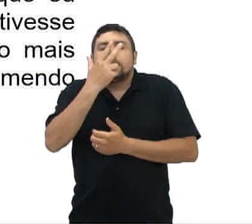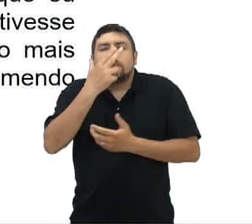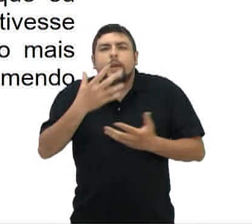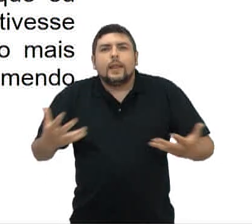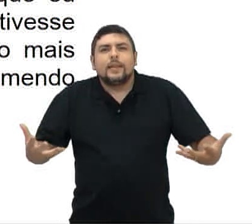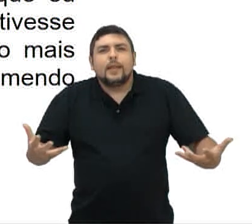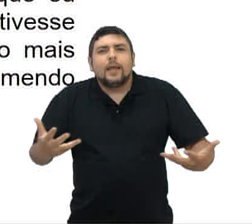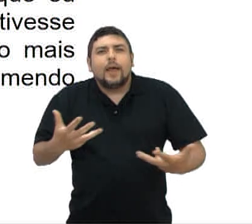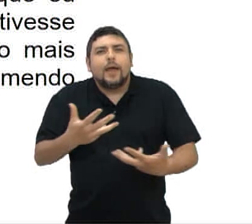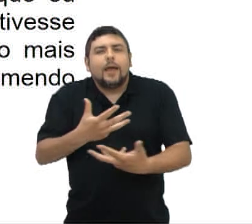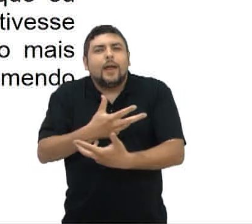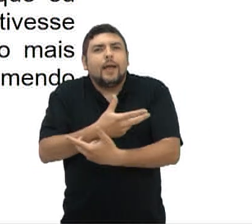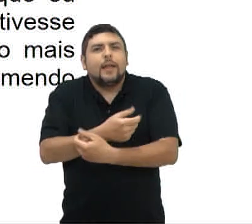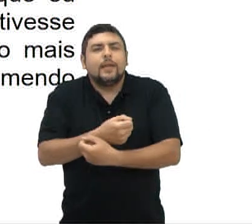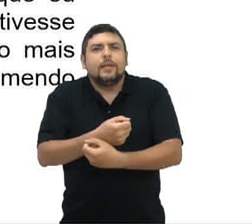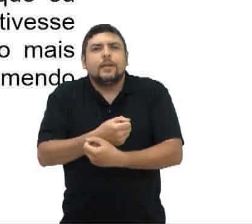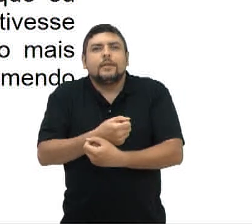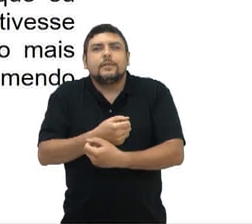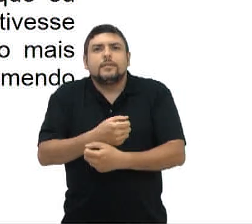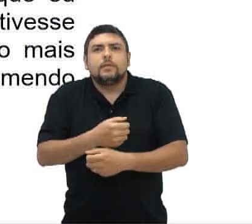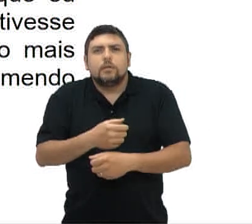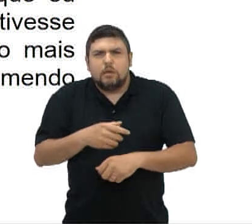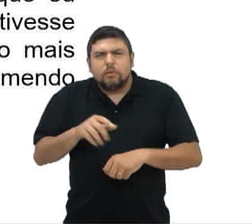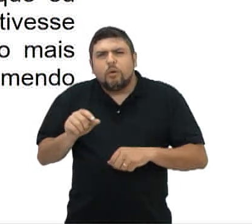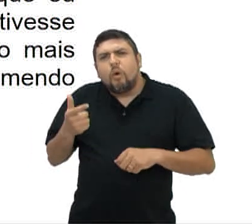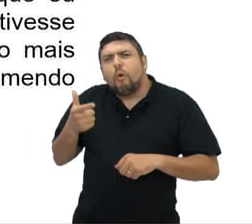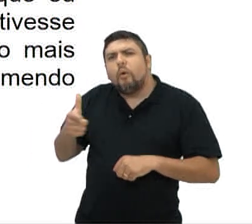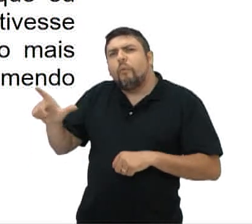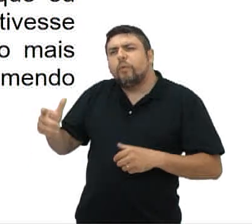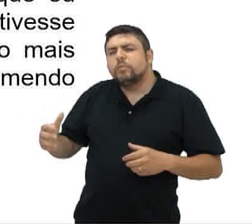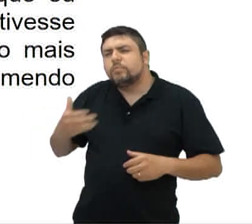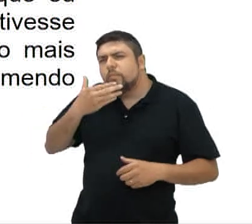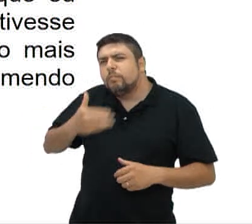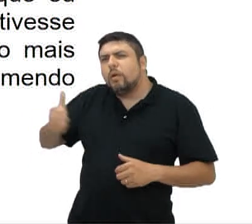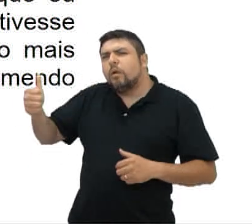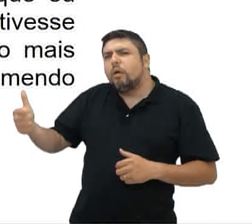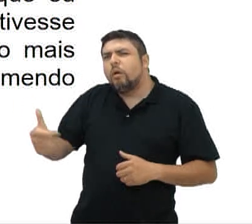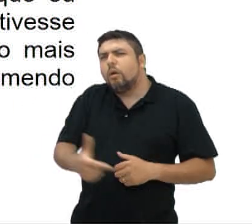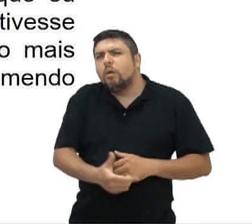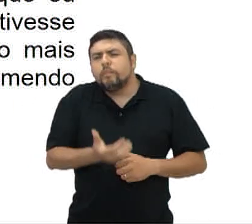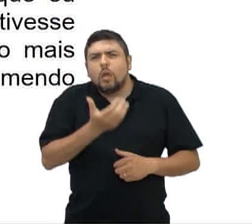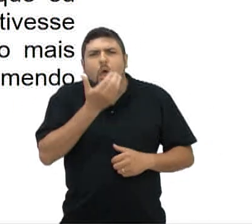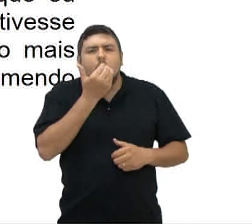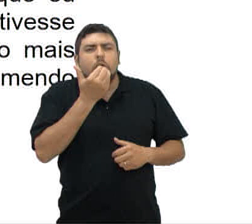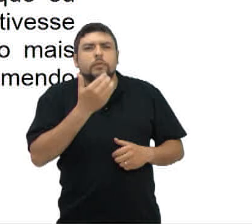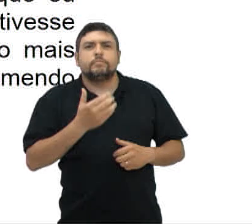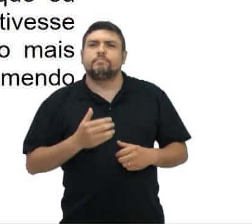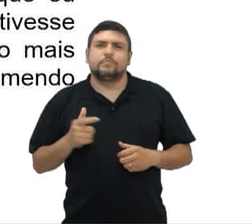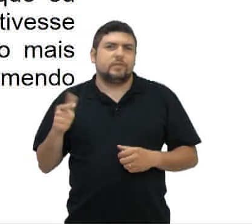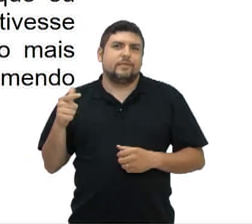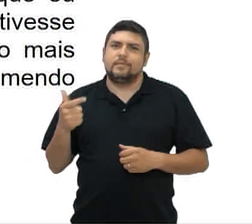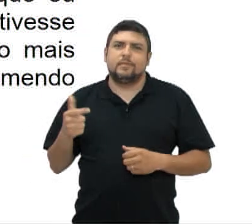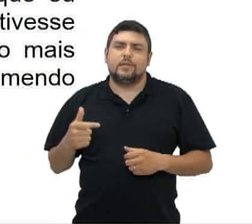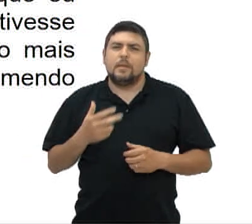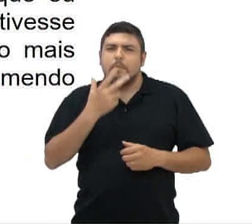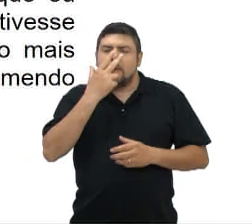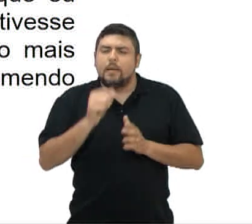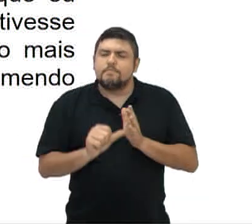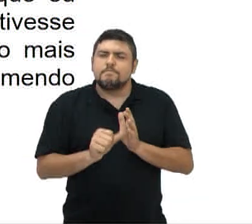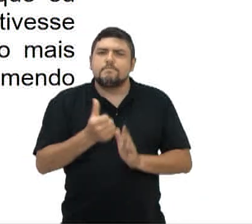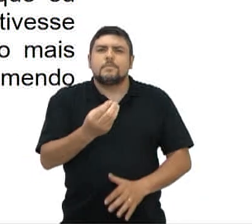espetáculo mais lindo do que ter o que comer? Parece que eu estava comendo pela primeira vez na minha vida. Né? Então,